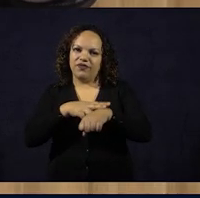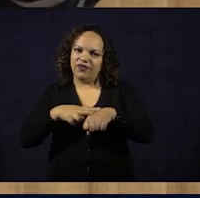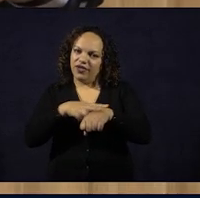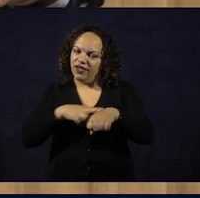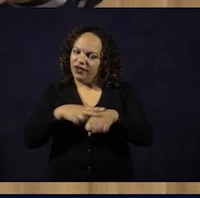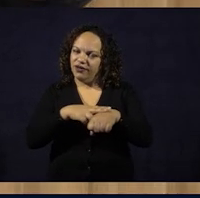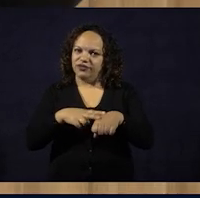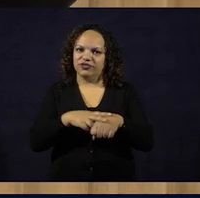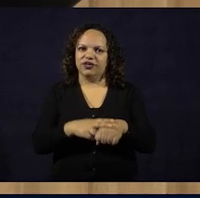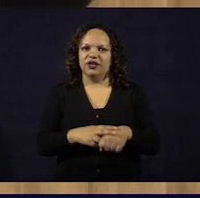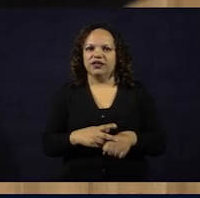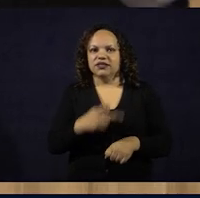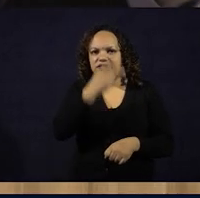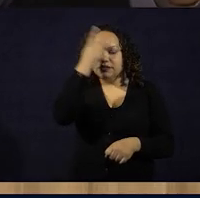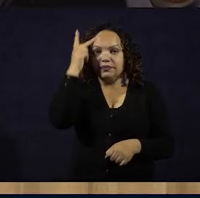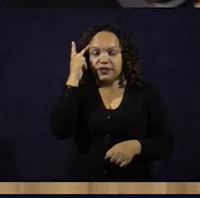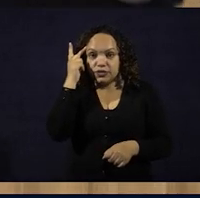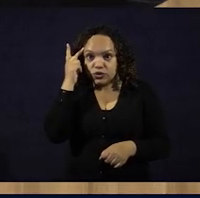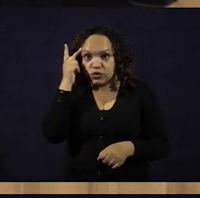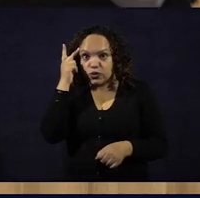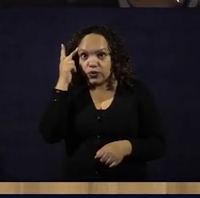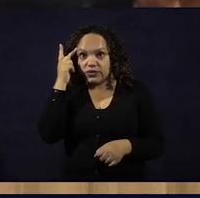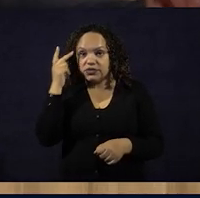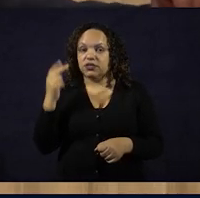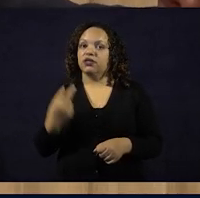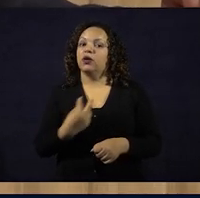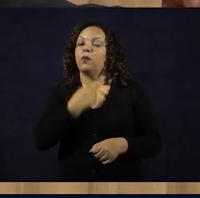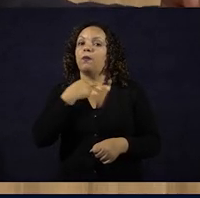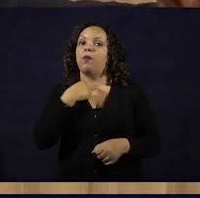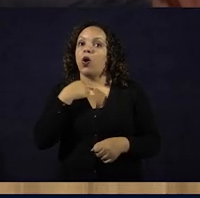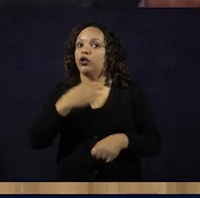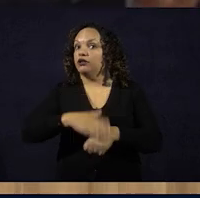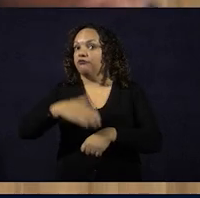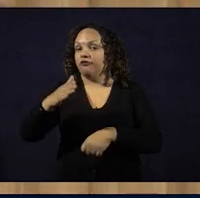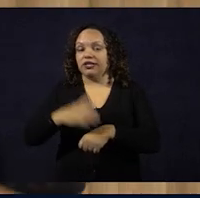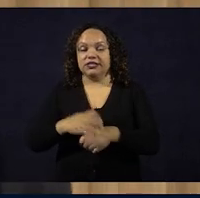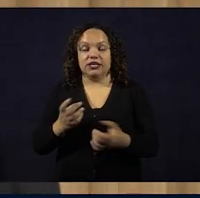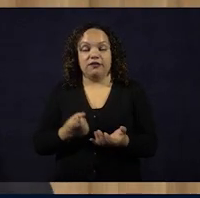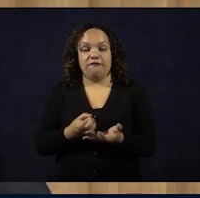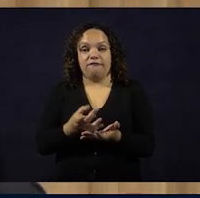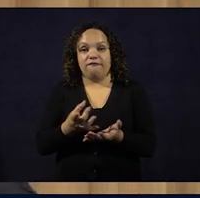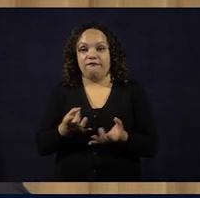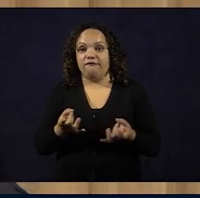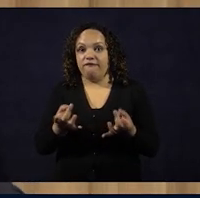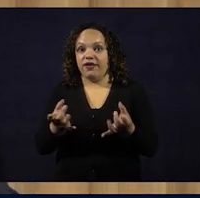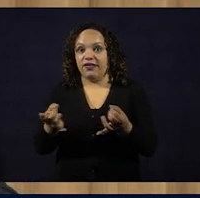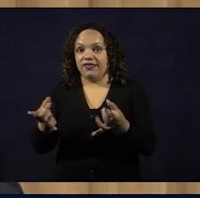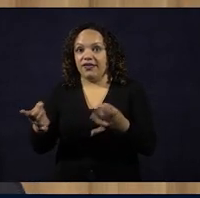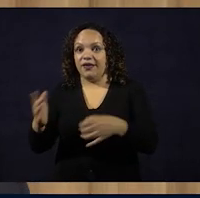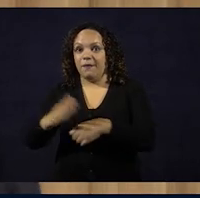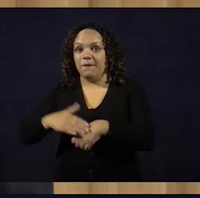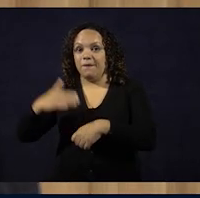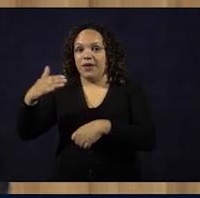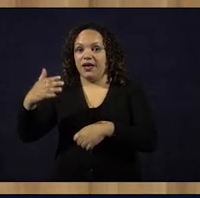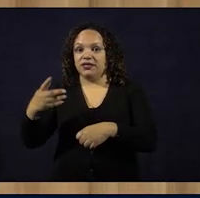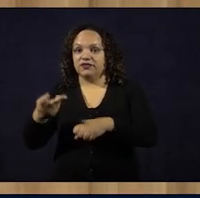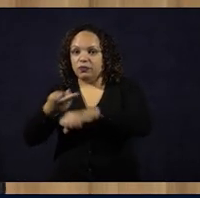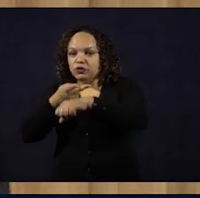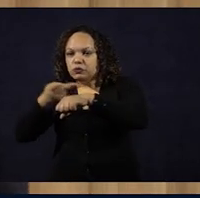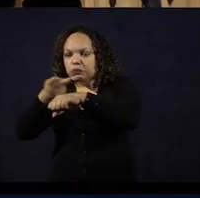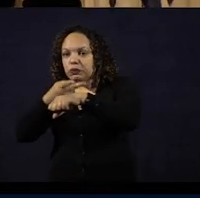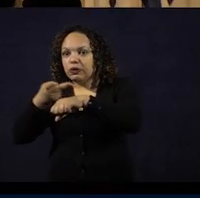caras que são bloqueados esses escritórios eles vão procurar eles desculpa aqui